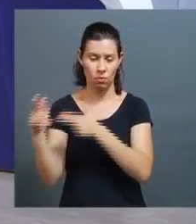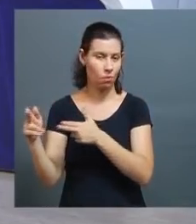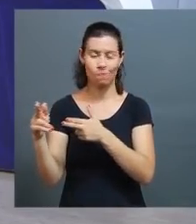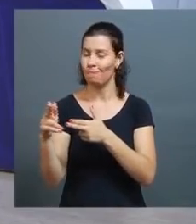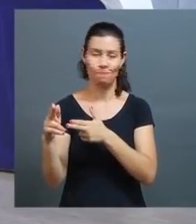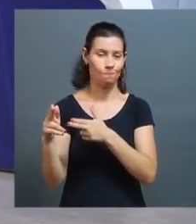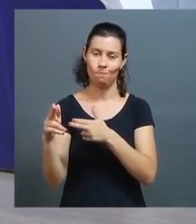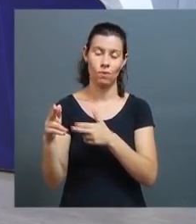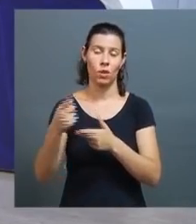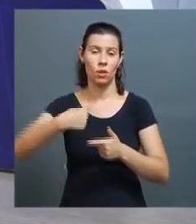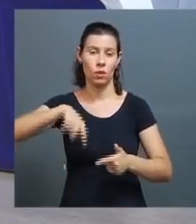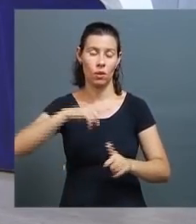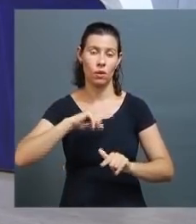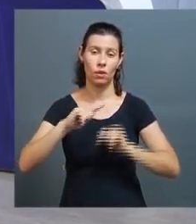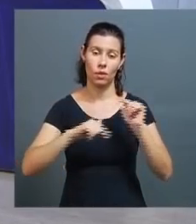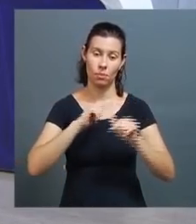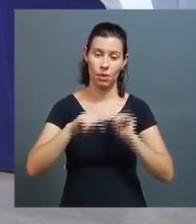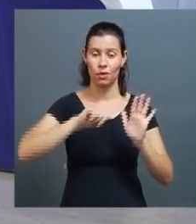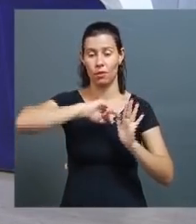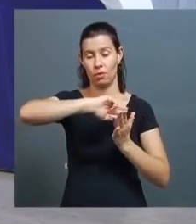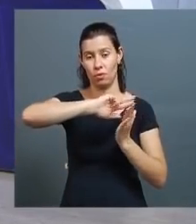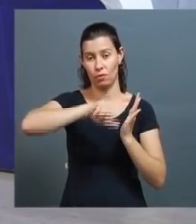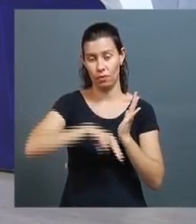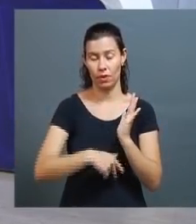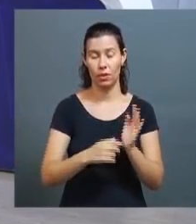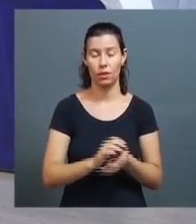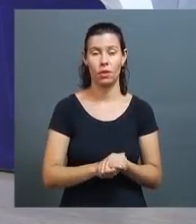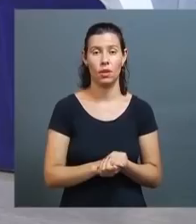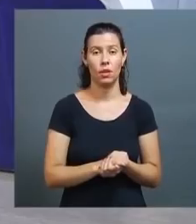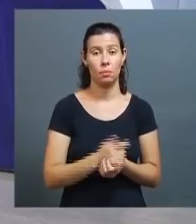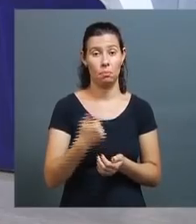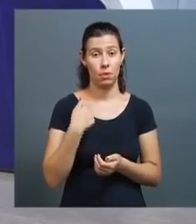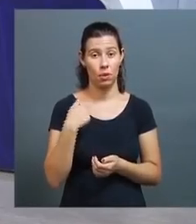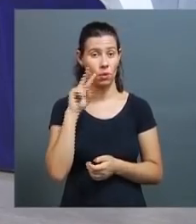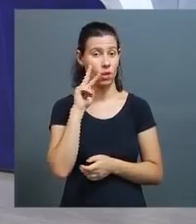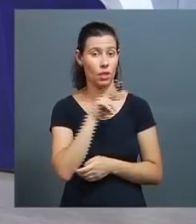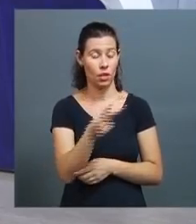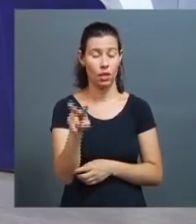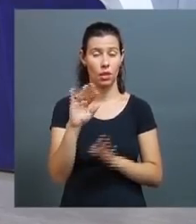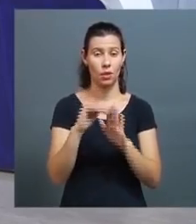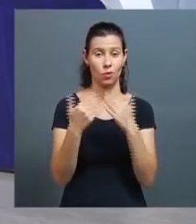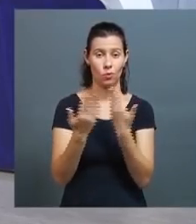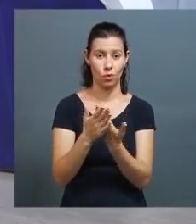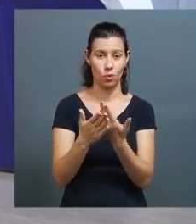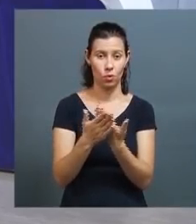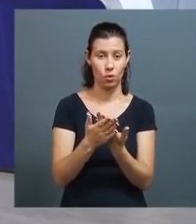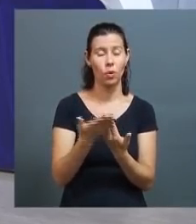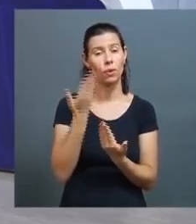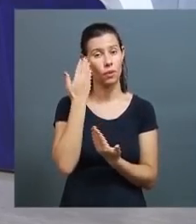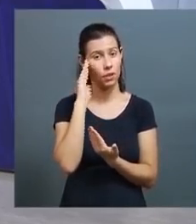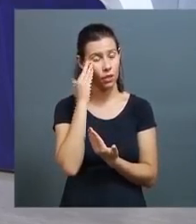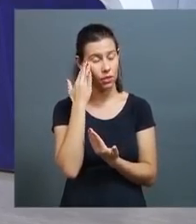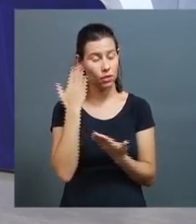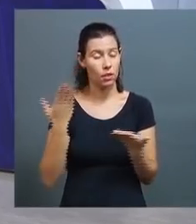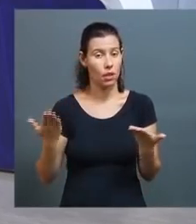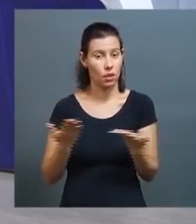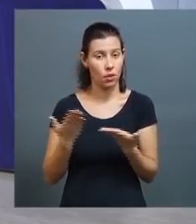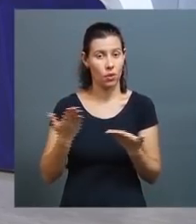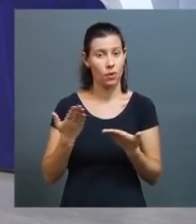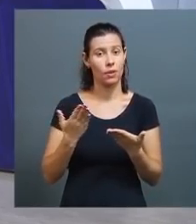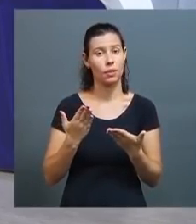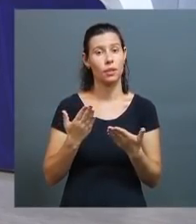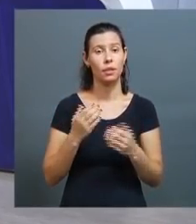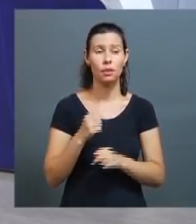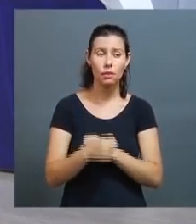né? A gente tem trabalhado hoje com a diversidade. Mas, assim, o meu olhar é que a escola tem entendido isso. Cada vez a gente